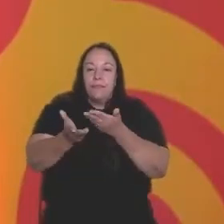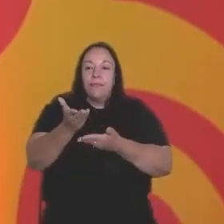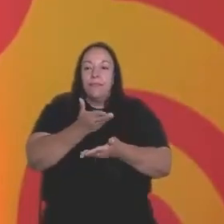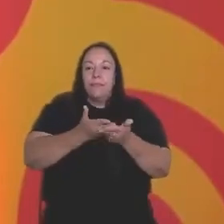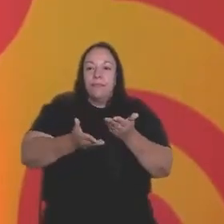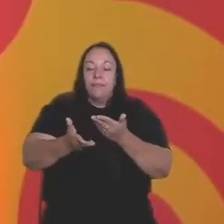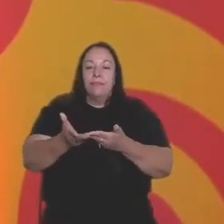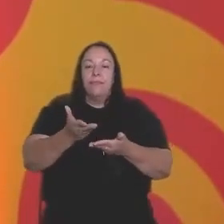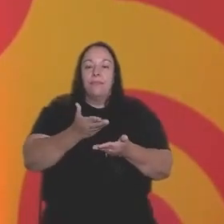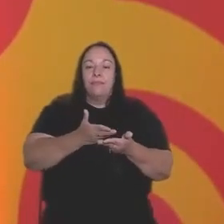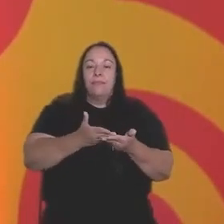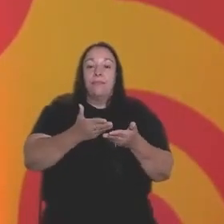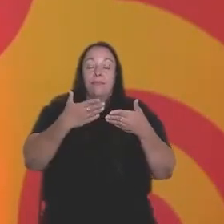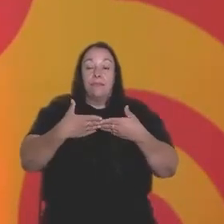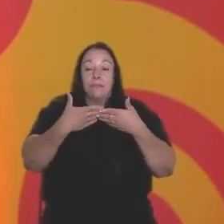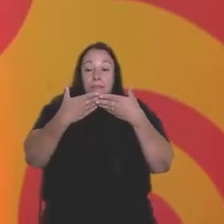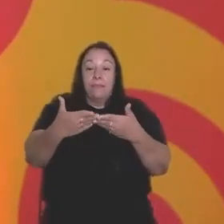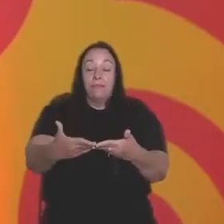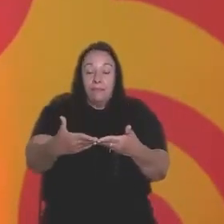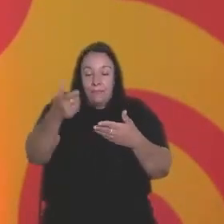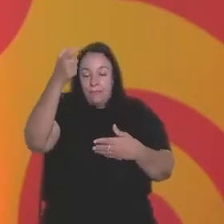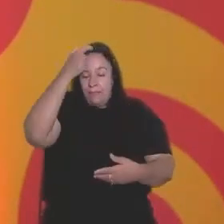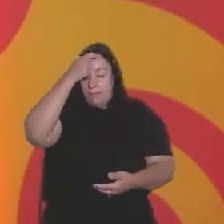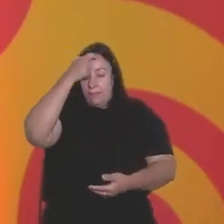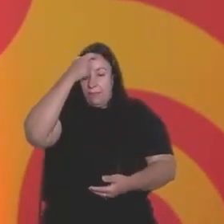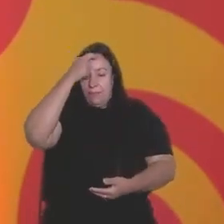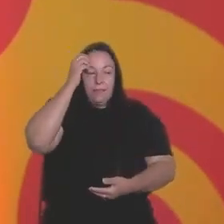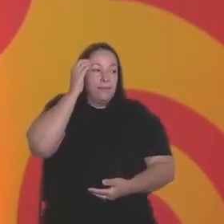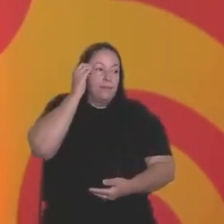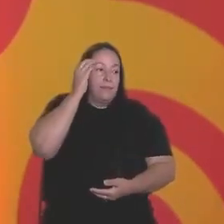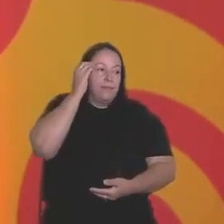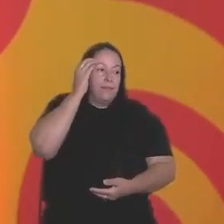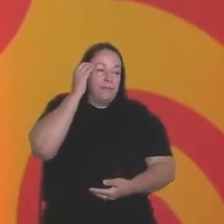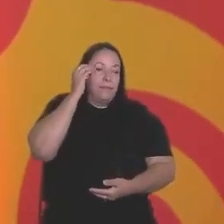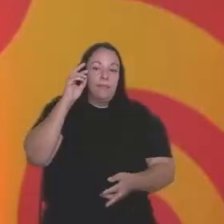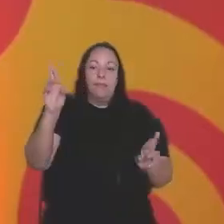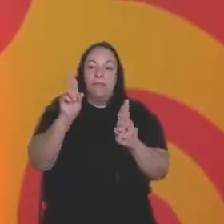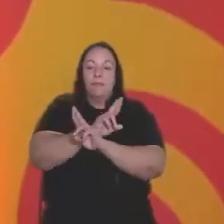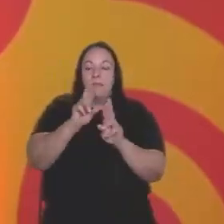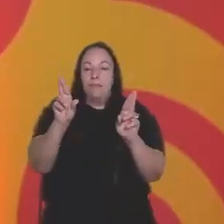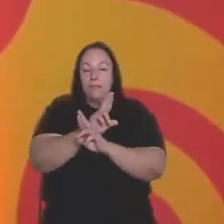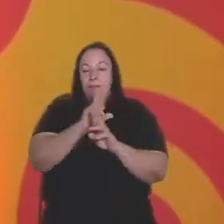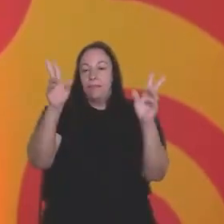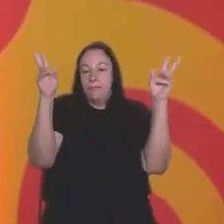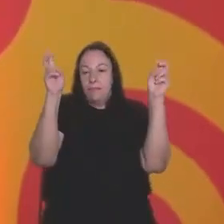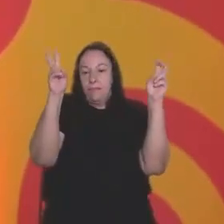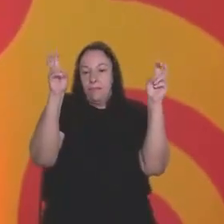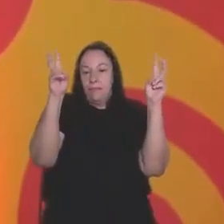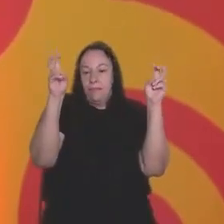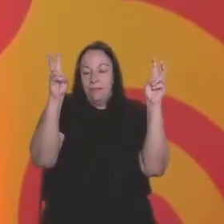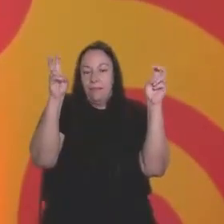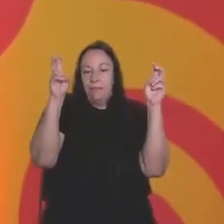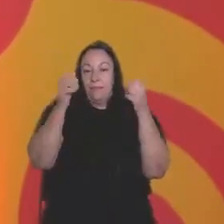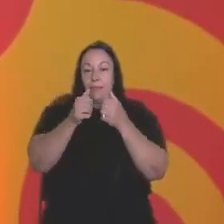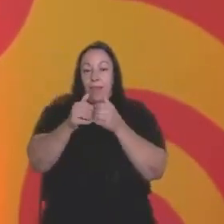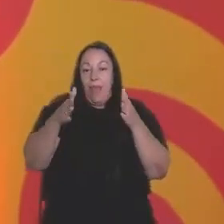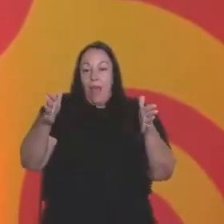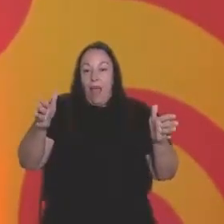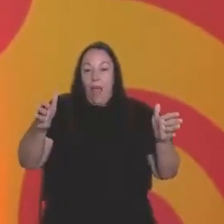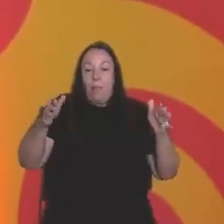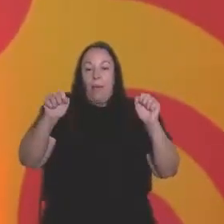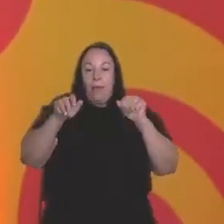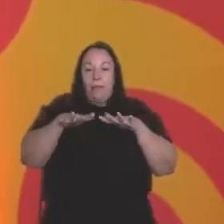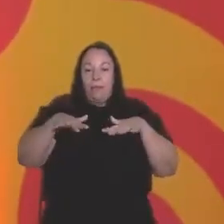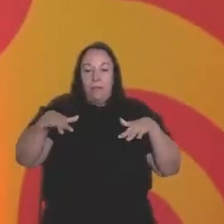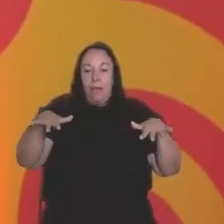uma interação e que ele já leva uma consciência em relação ao tema tratado ali, ele abre ainda mais espaço para